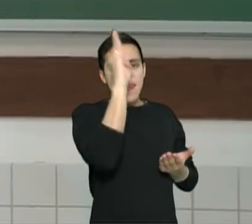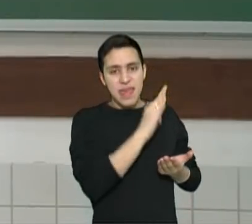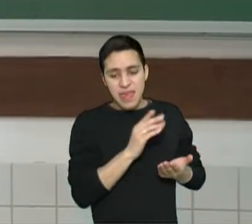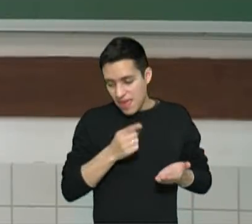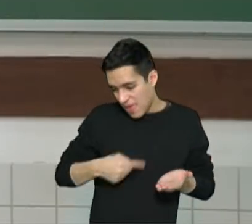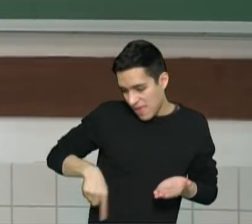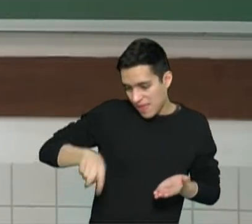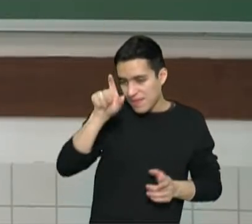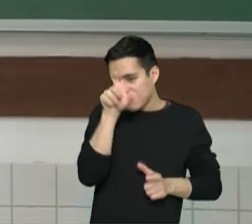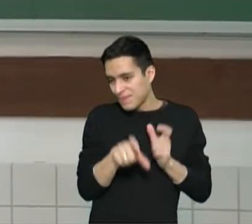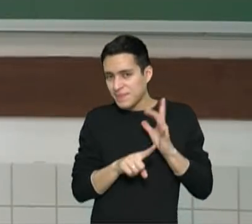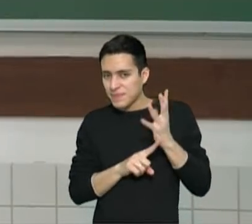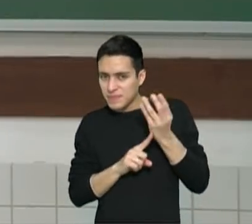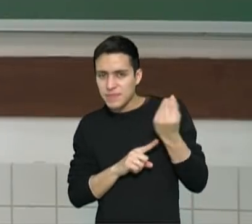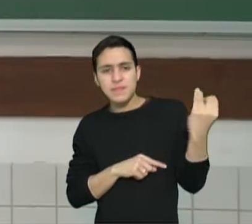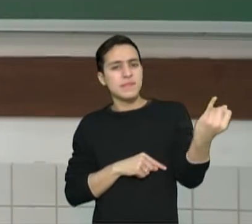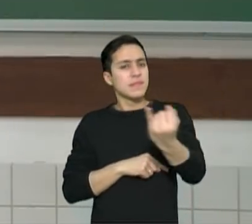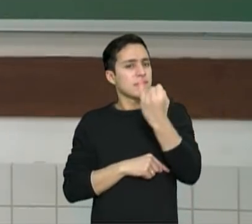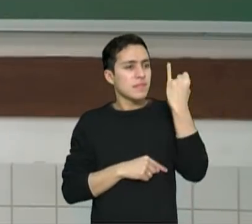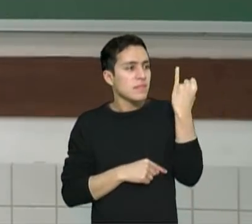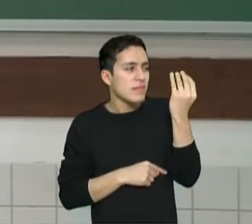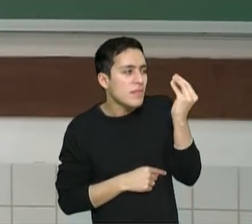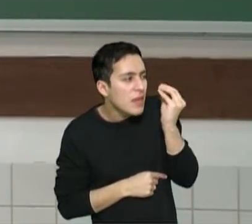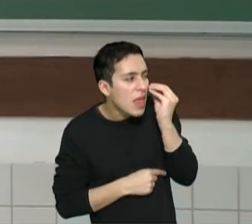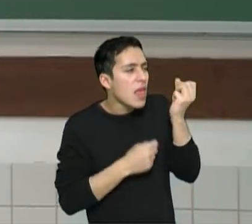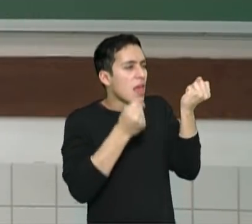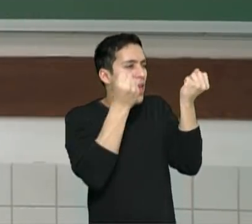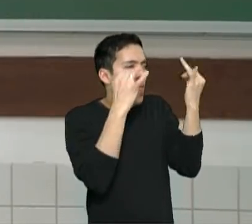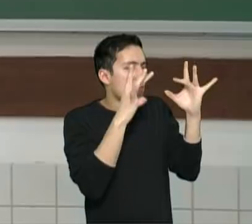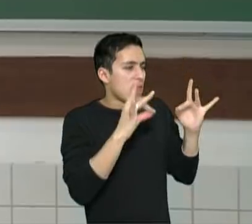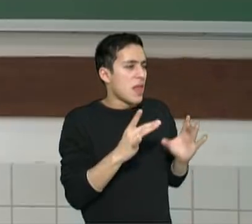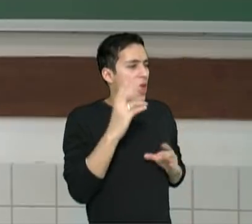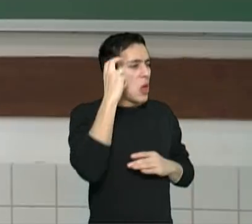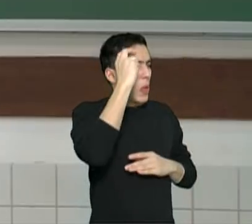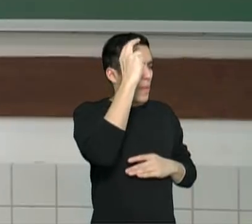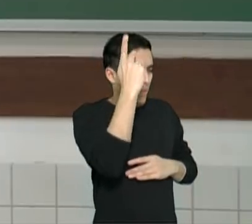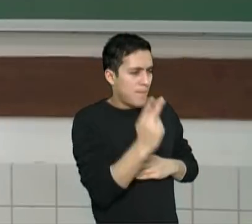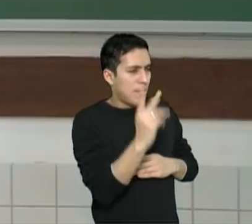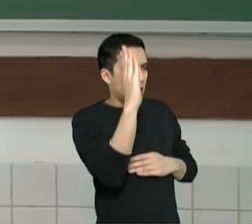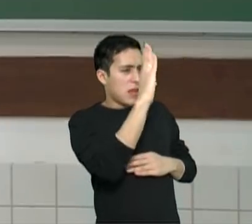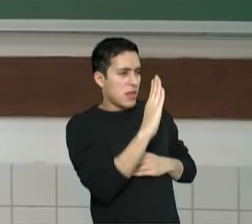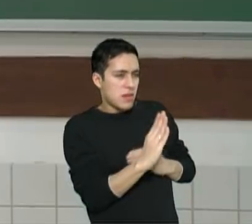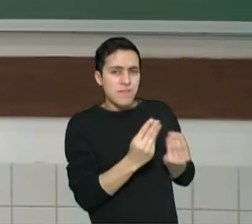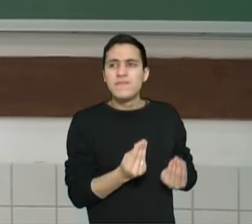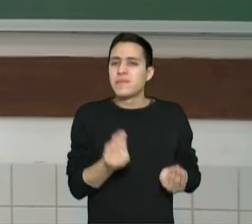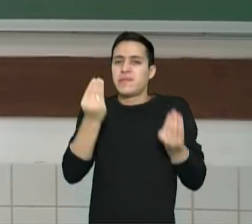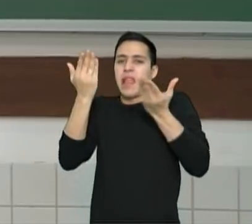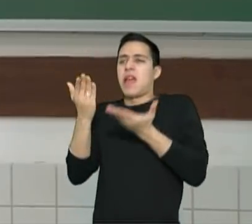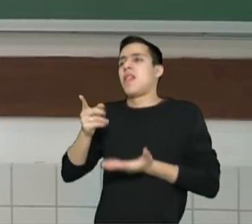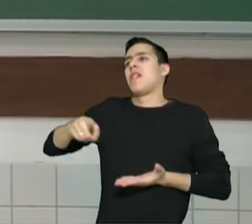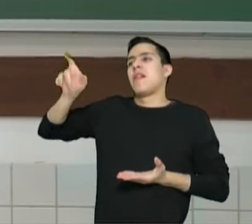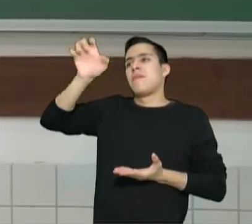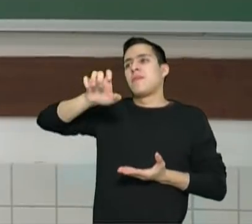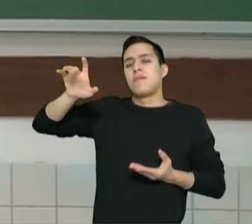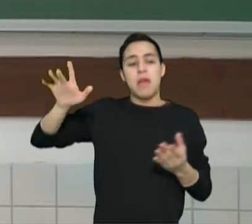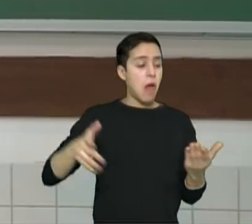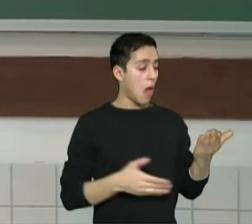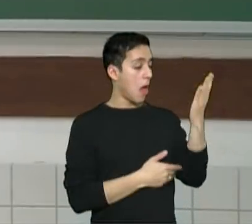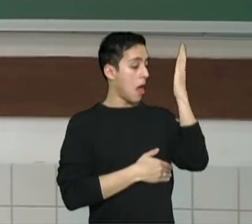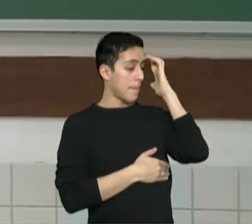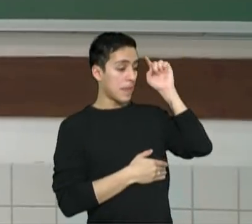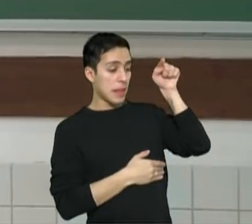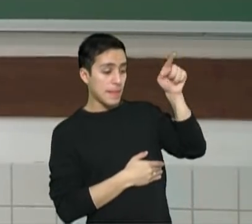importante, um trabalho muito importante de retratar a cultura, né, desses lugares diferentes, desses novos